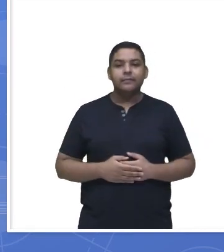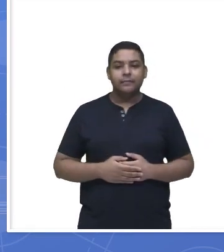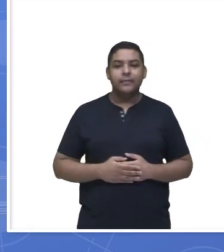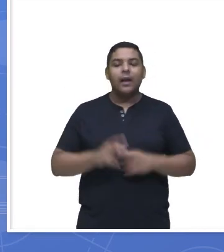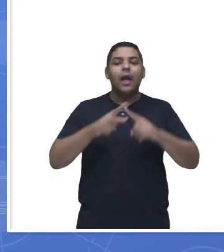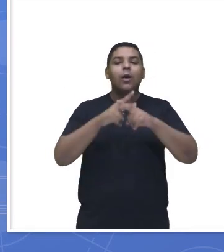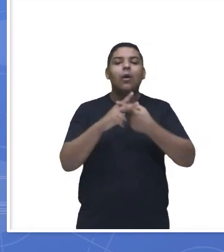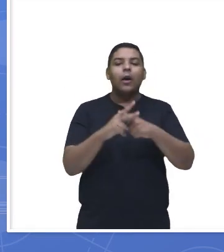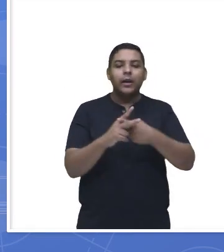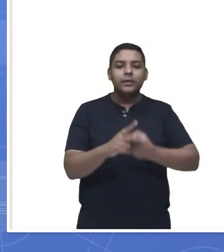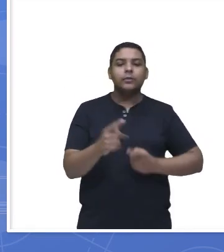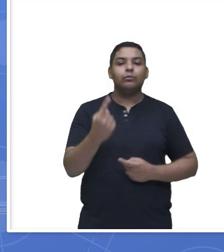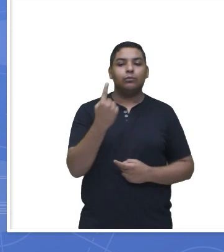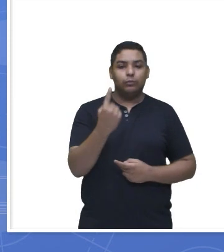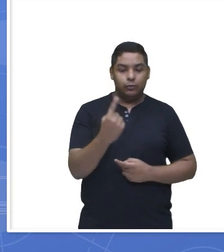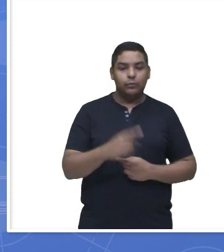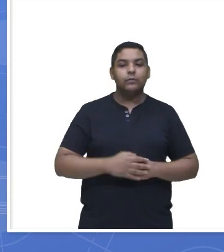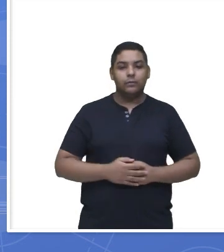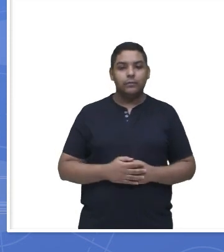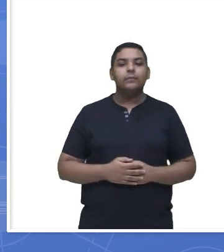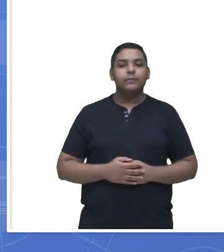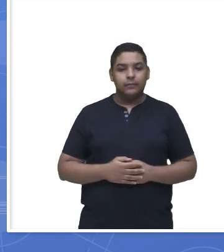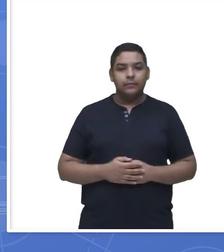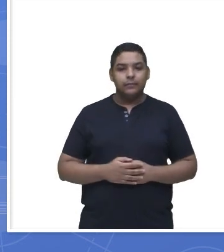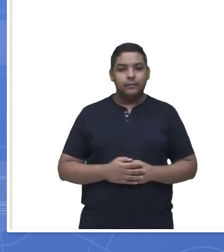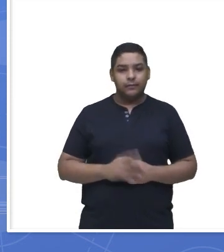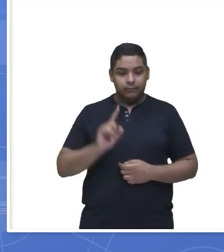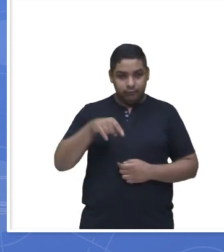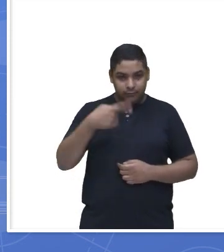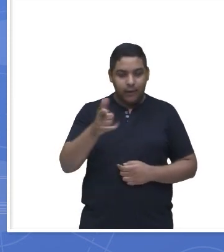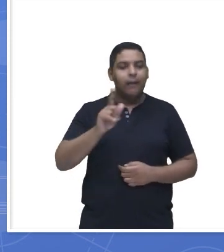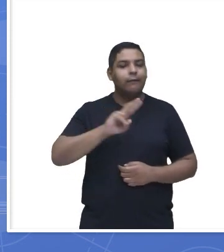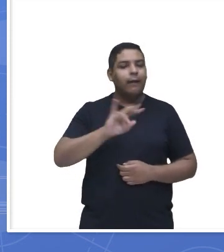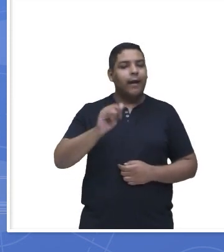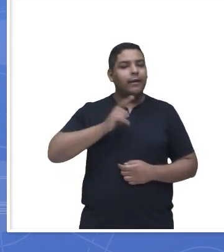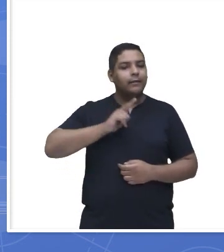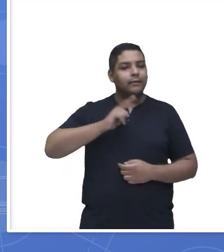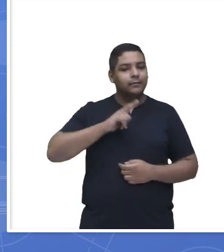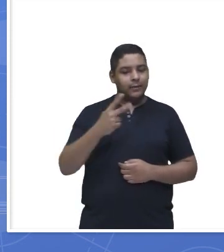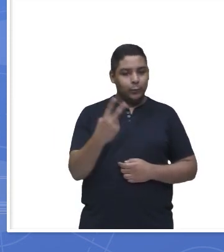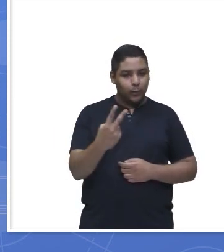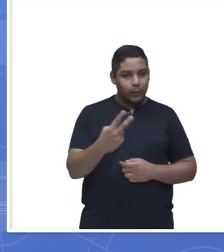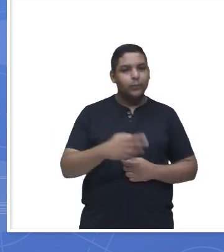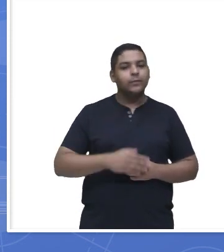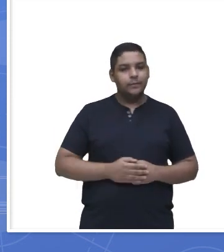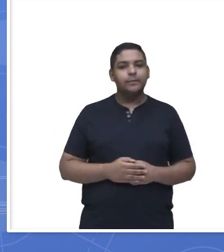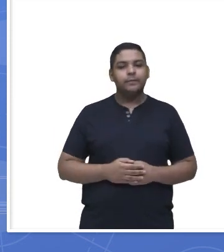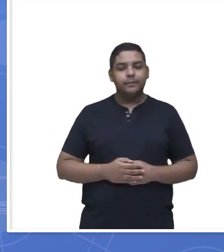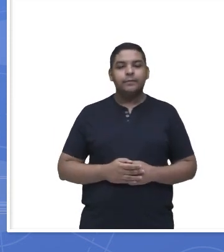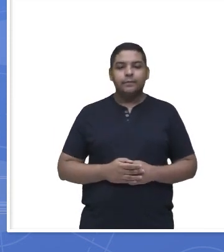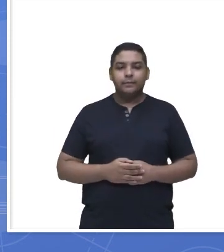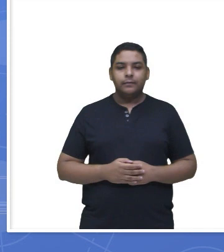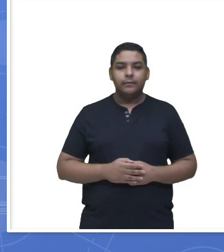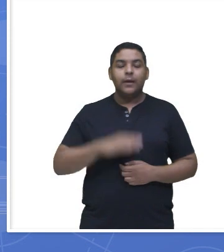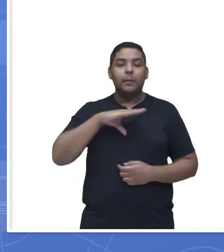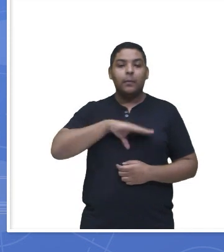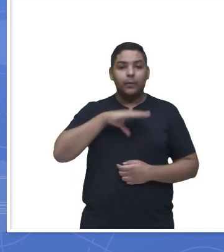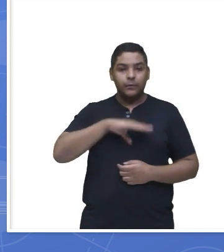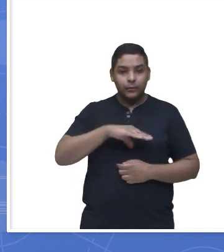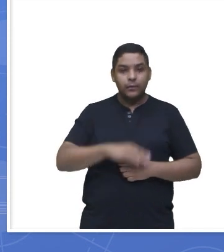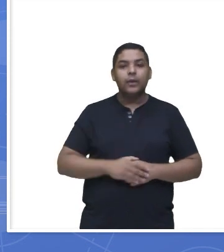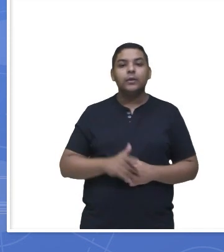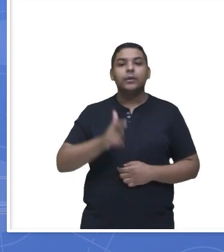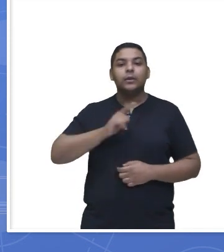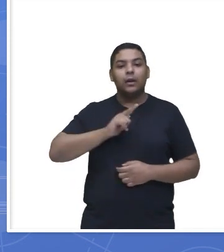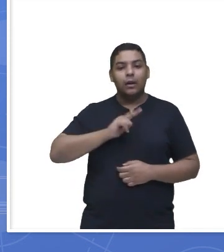1. Então vem aí a parte 2, aguardem. Língua portuguesa e, claro, nós tivemos